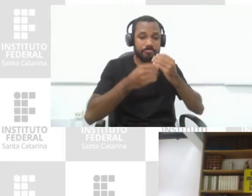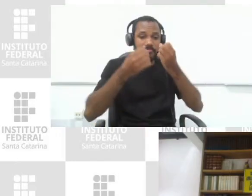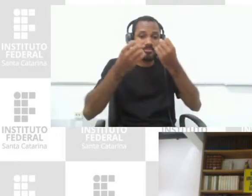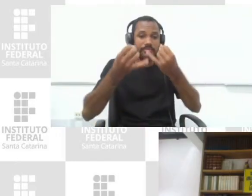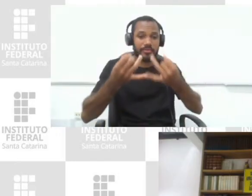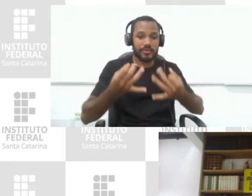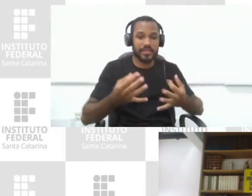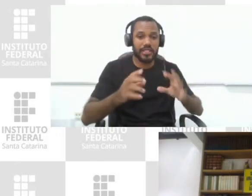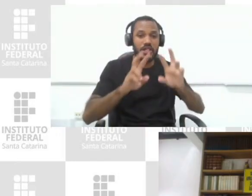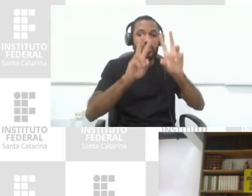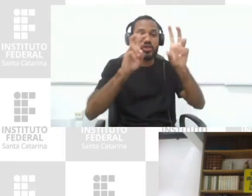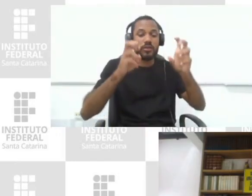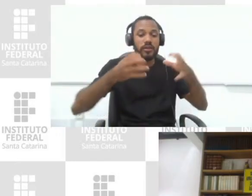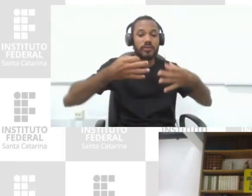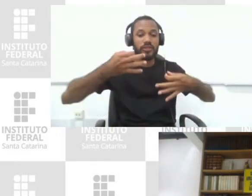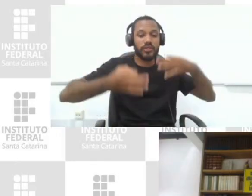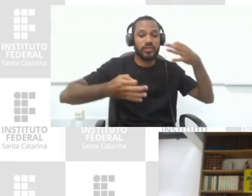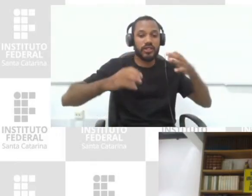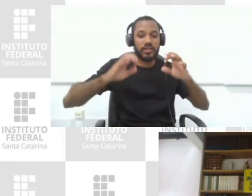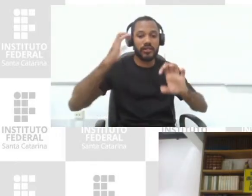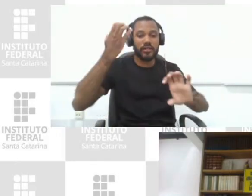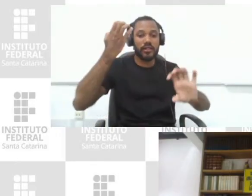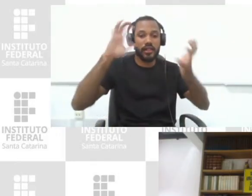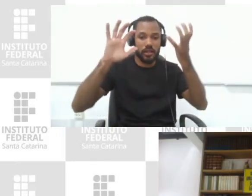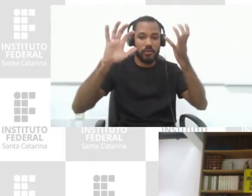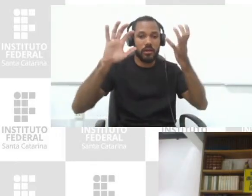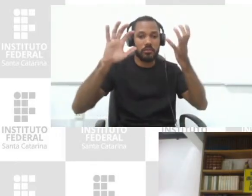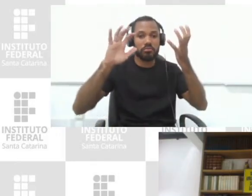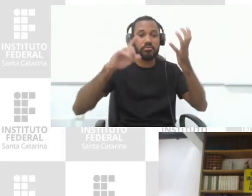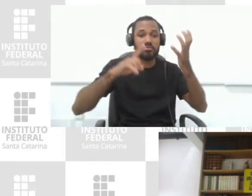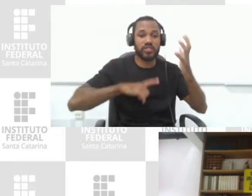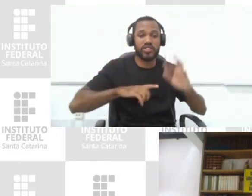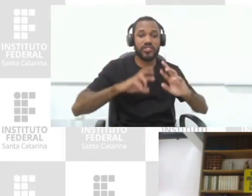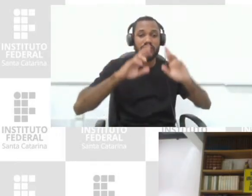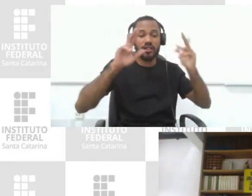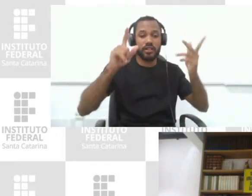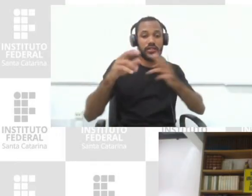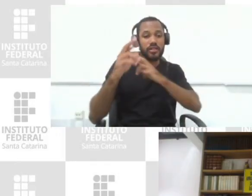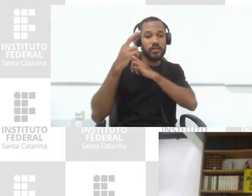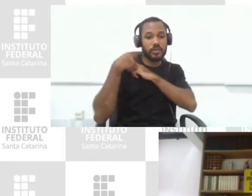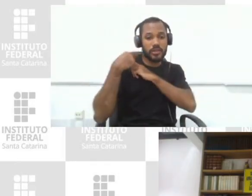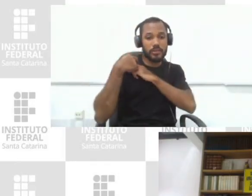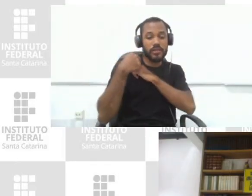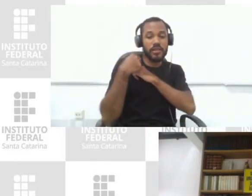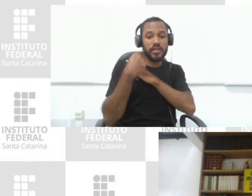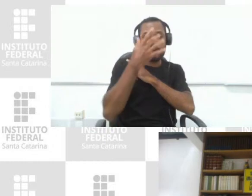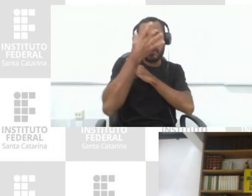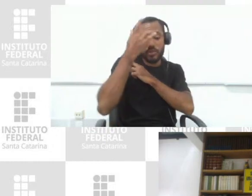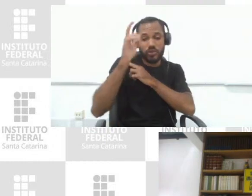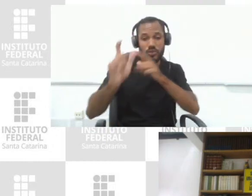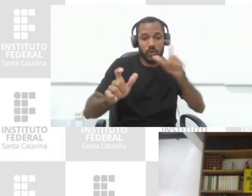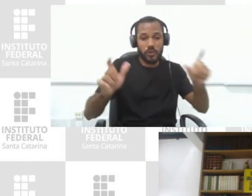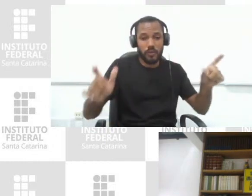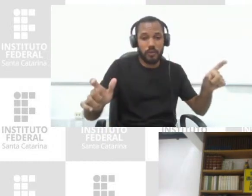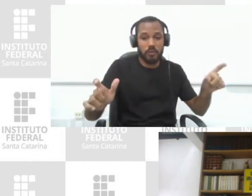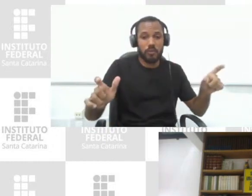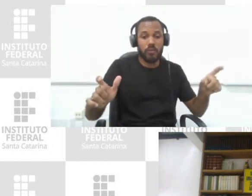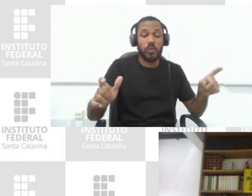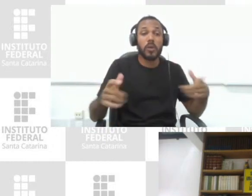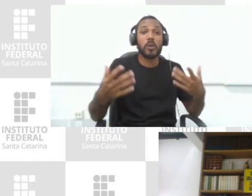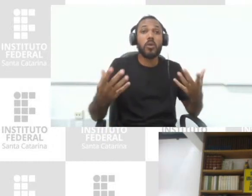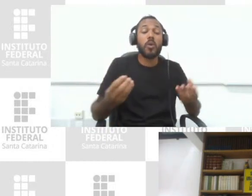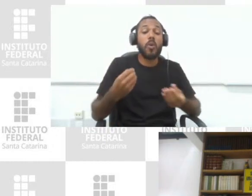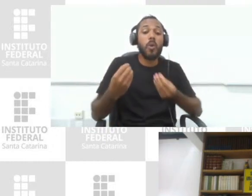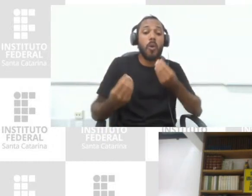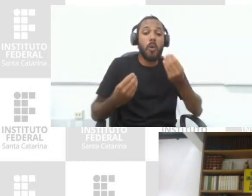justiça climática? Além das diferenças em relação às responsabilidades e efeitos, como esses efeitos